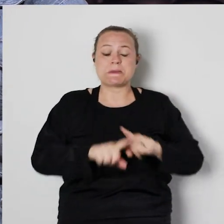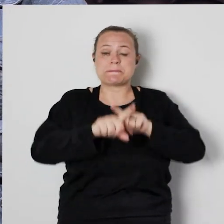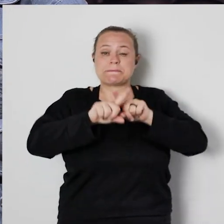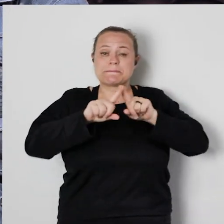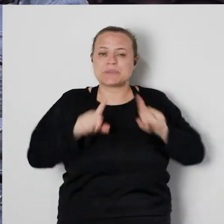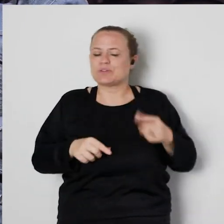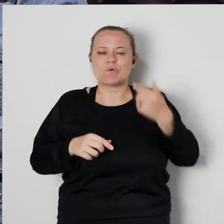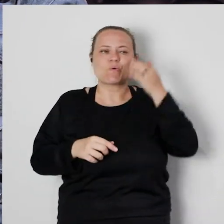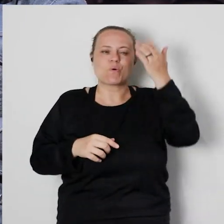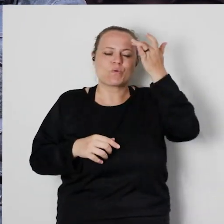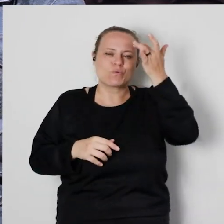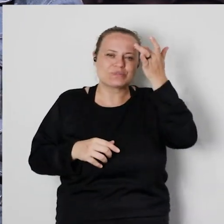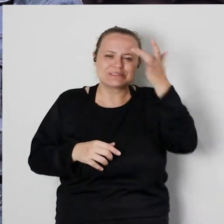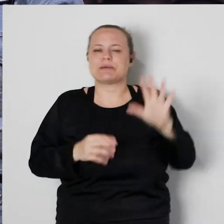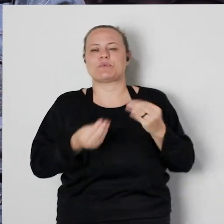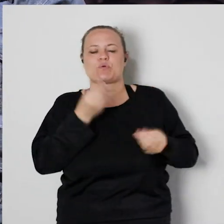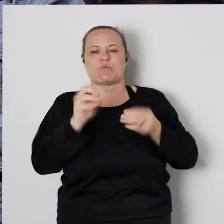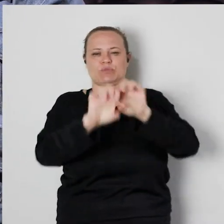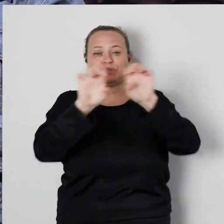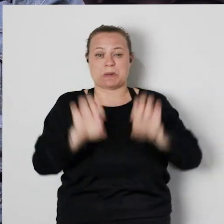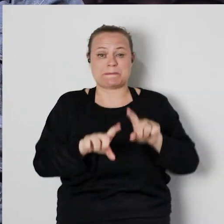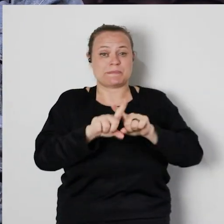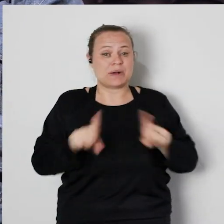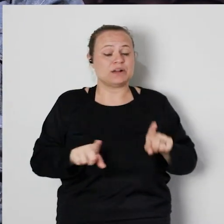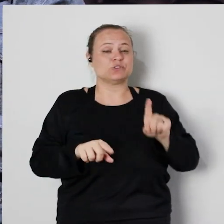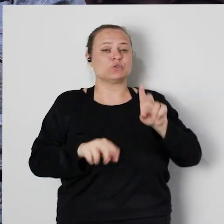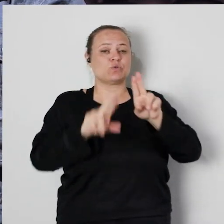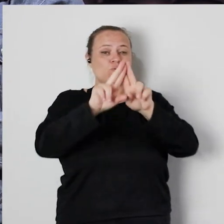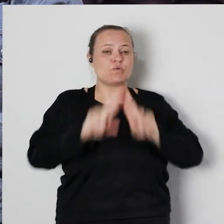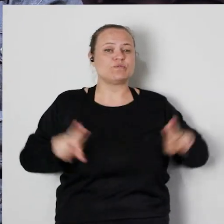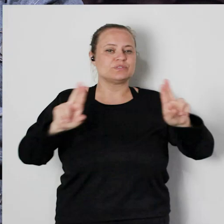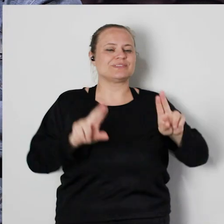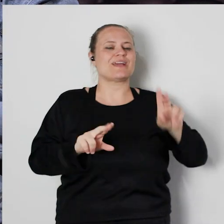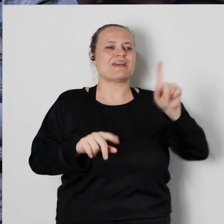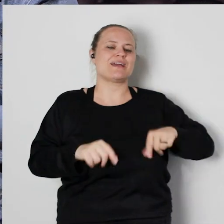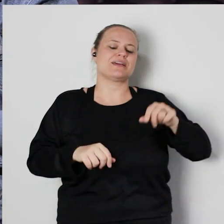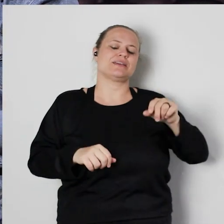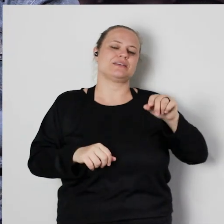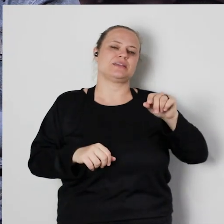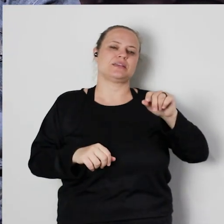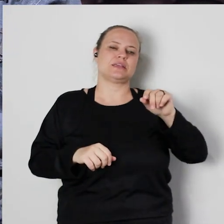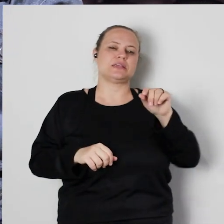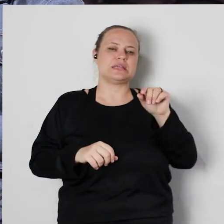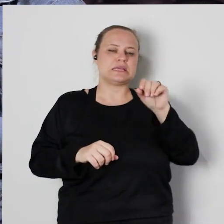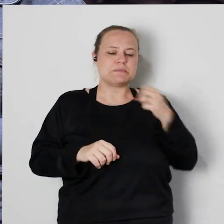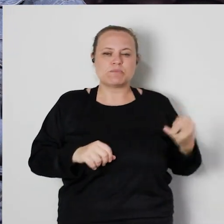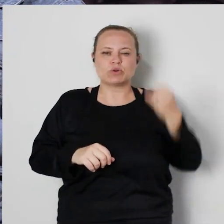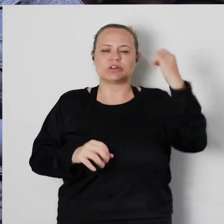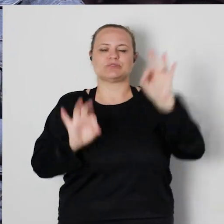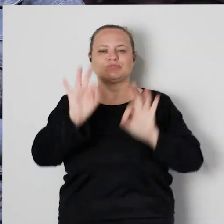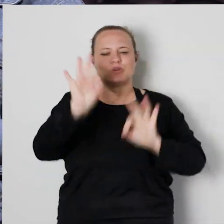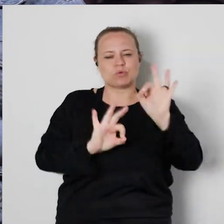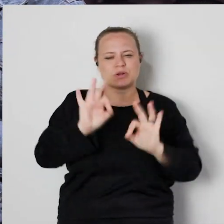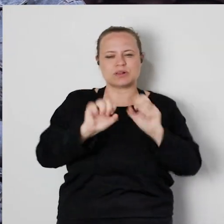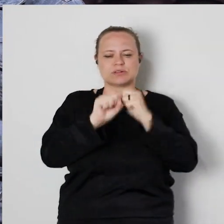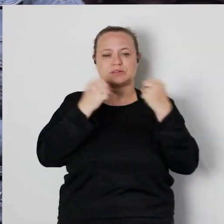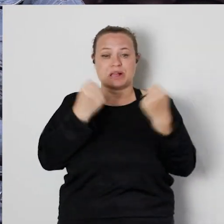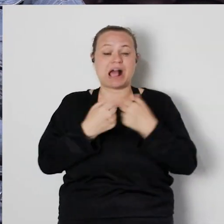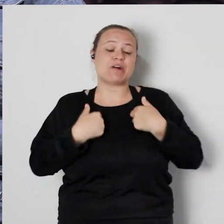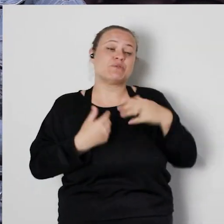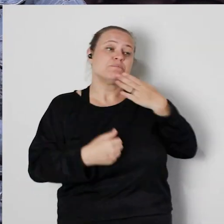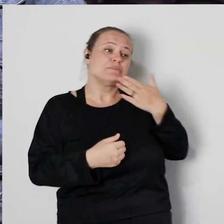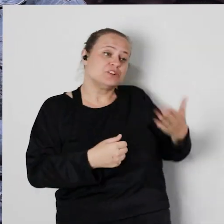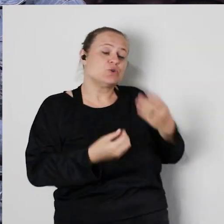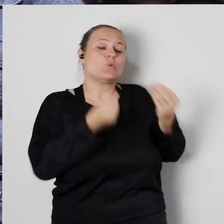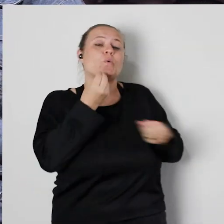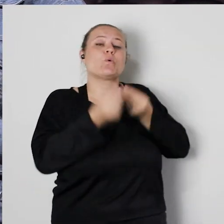têm equipe ou não têm know-how, não têm formação para conseguir se estruturar. E o quanto a UFSC, assim como outras universidades,